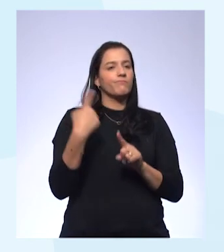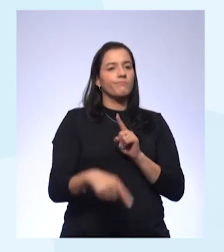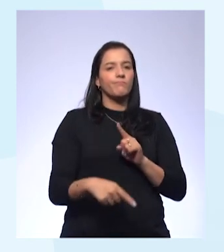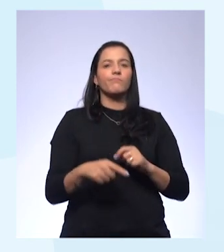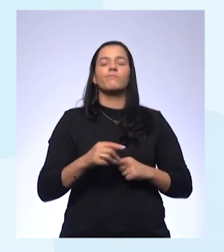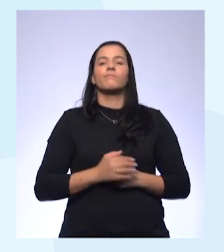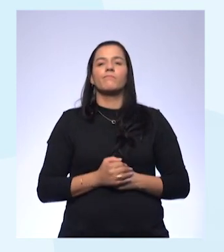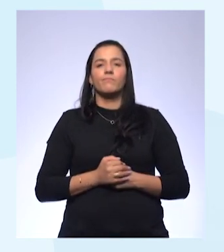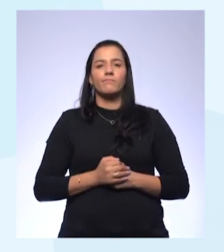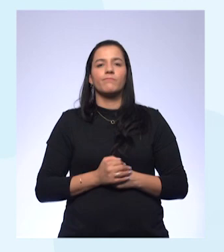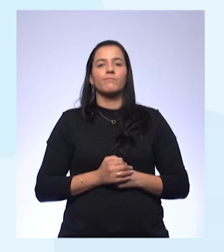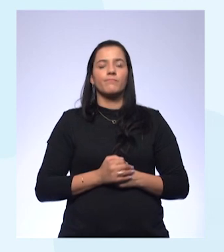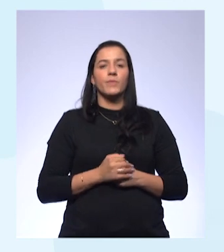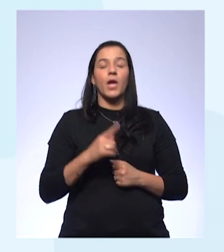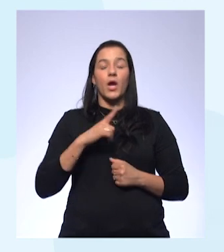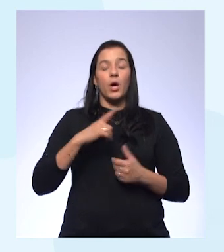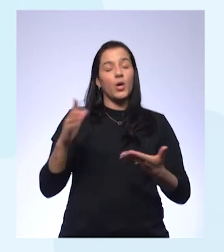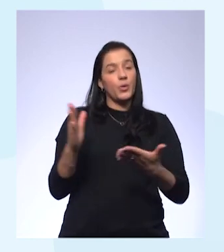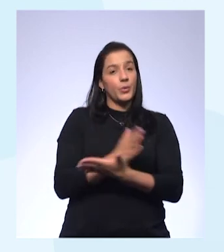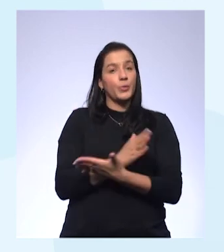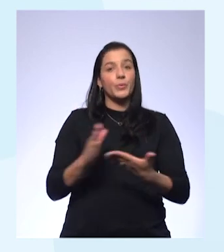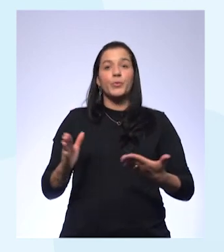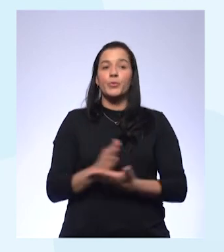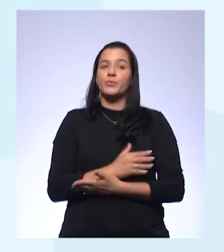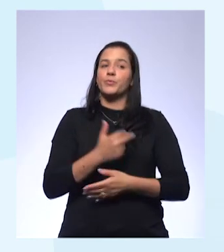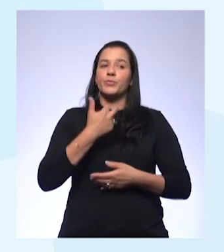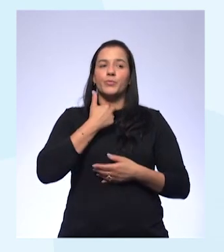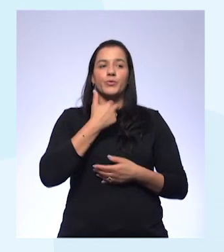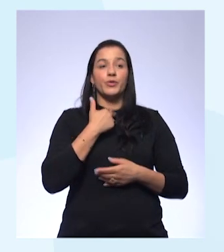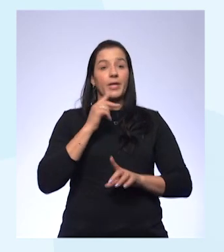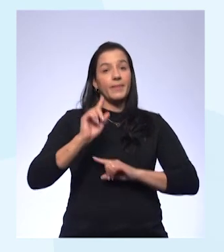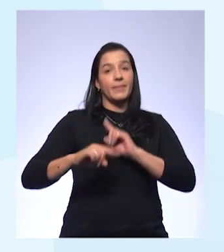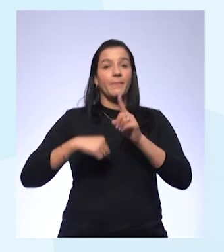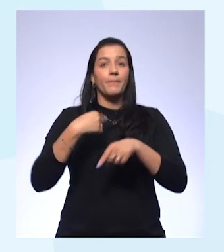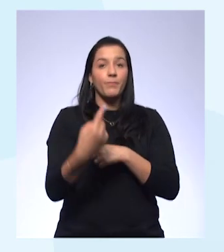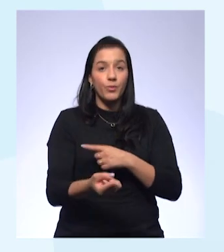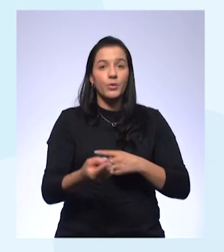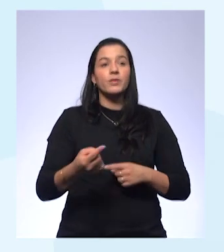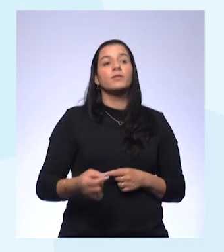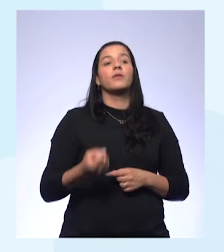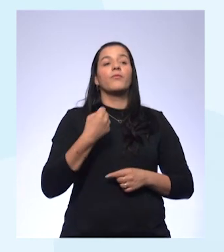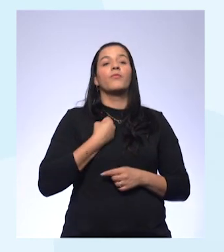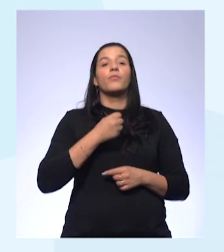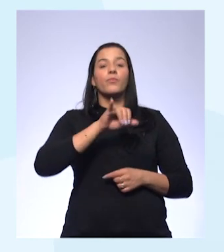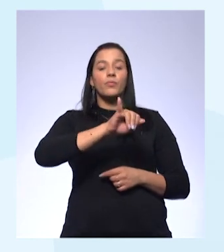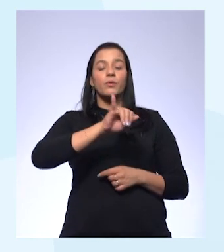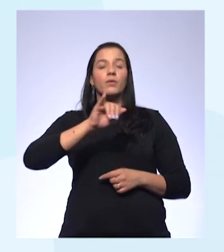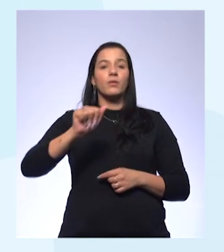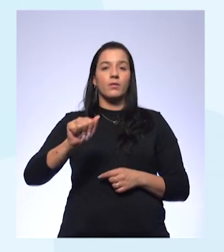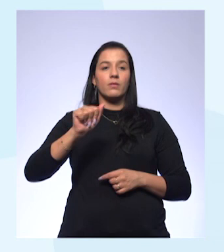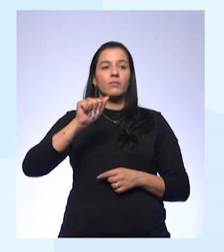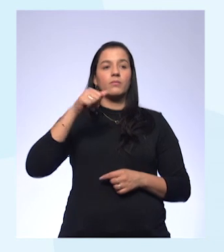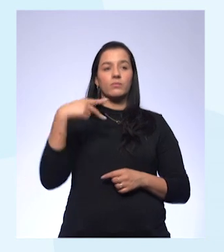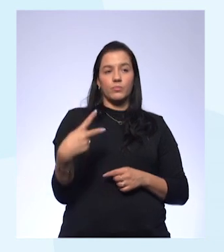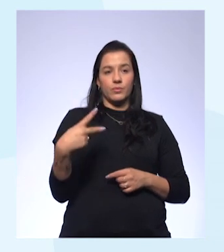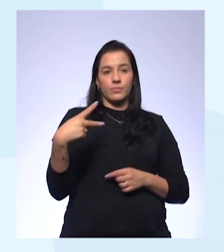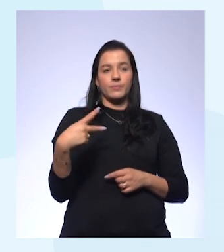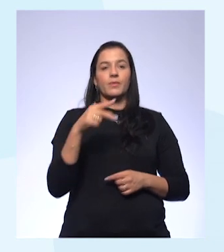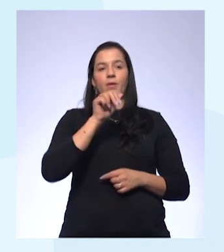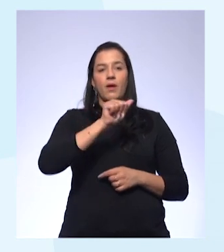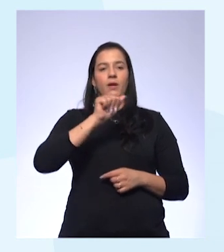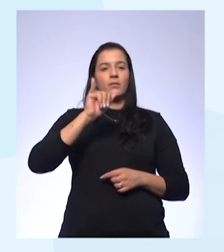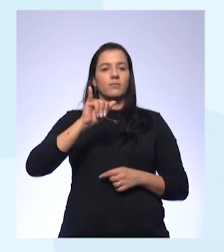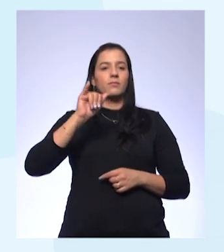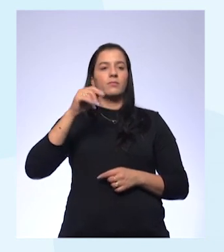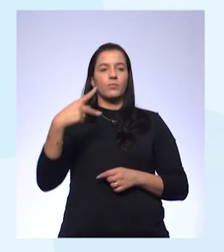alguns parlamentares que tiveram aí seus mandatos suspensos. AI-2, o executivo, a partir do